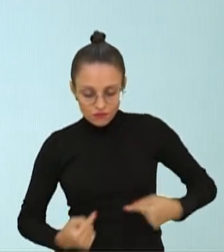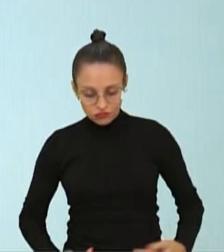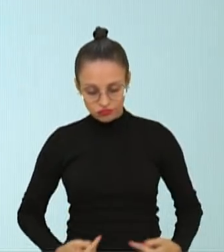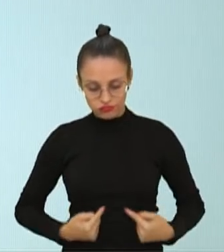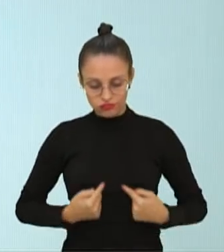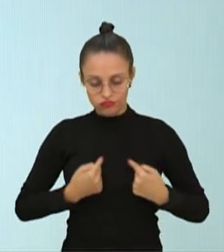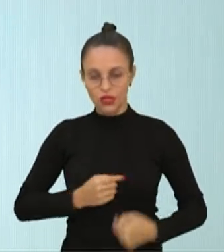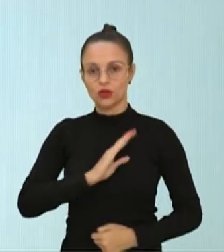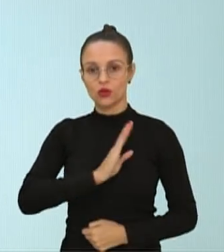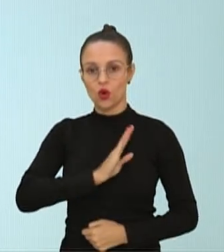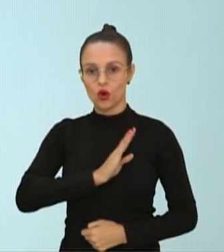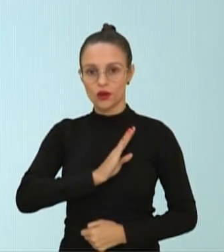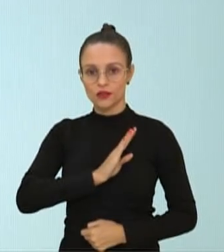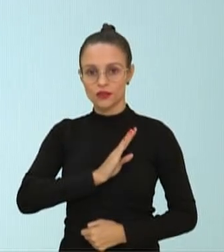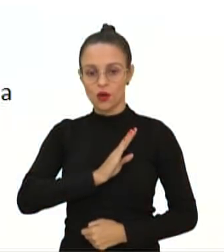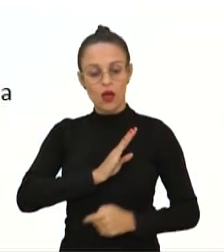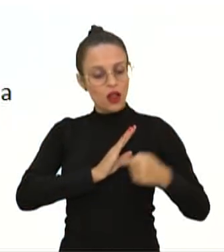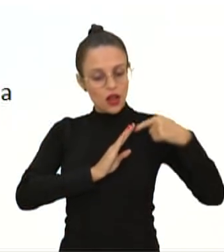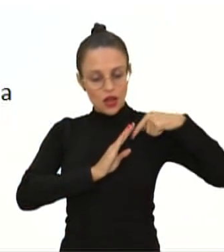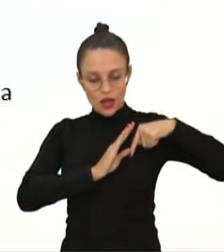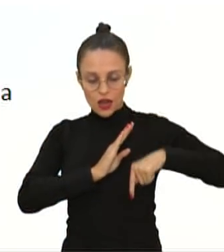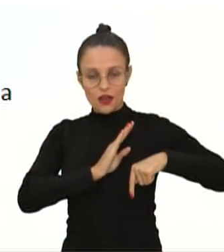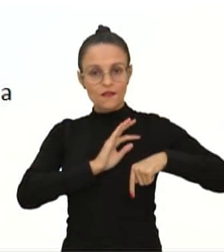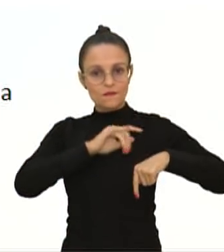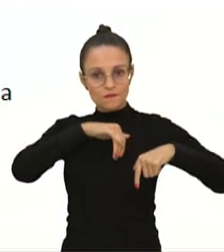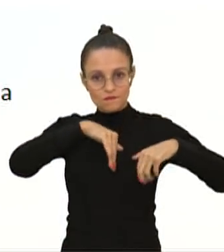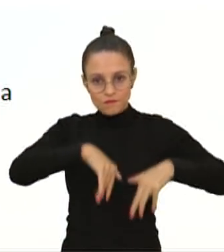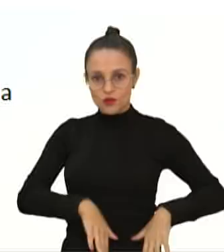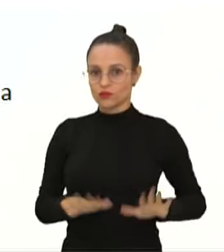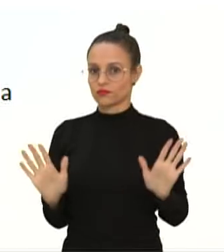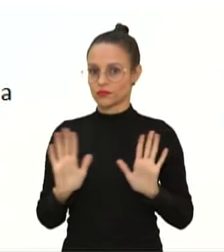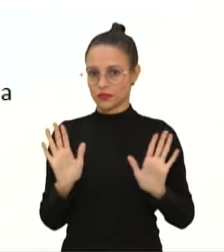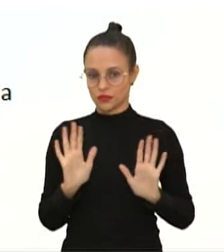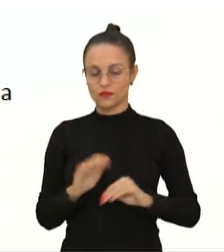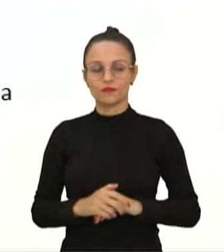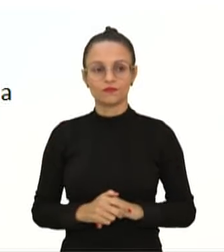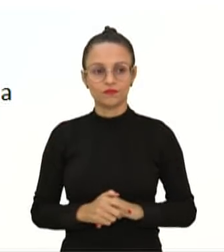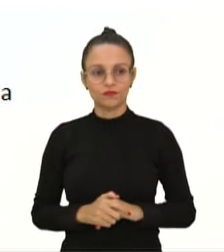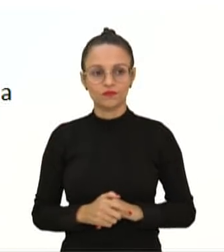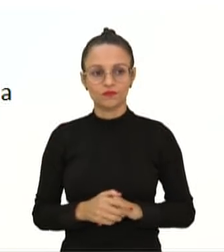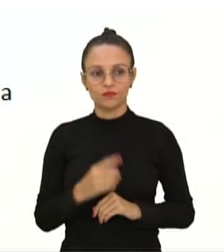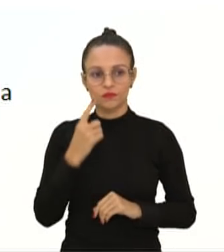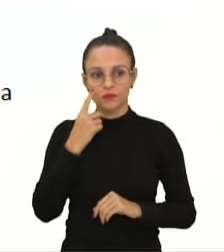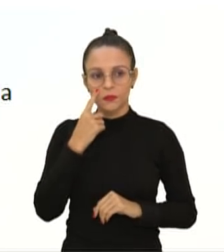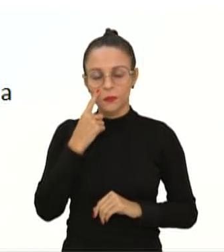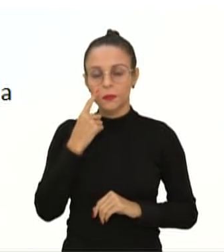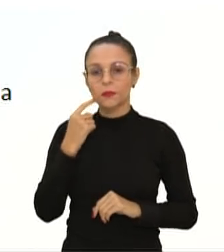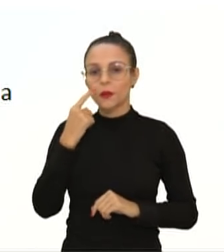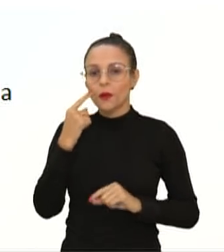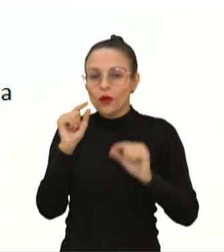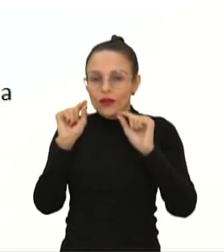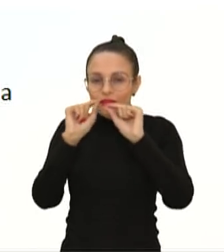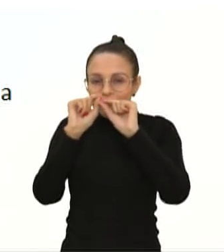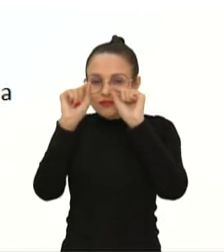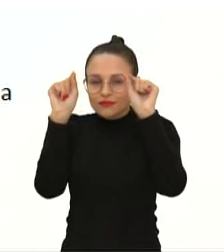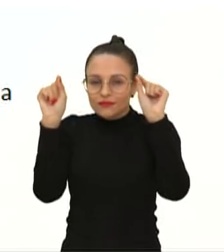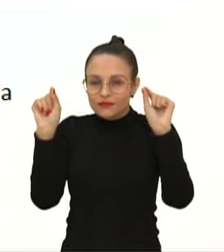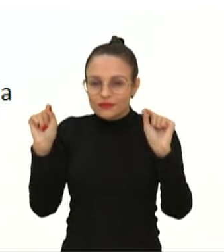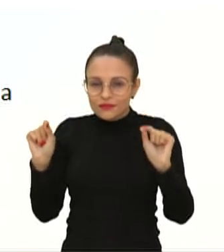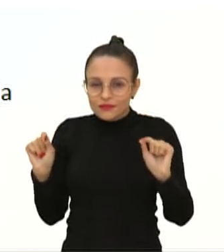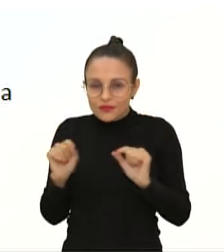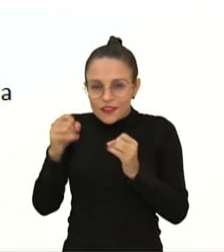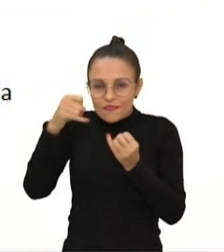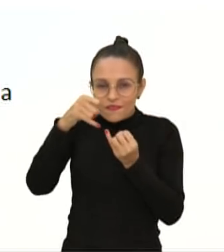coração, sem que esse sangue volte, sem que ele desça, tá? E aqui, então, olha só como as paredes das veias já são